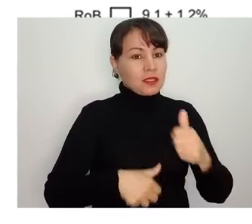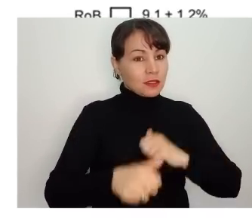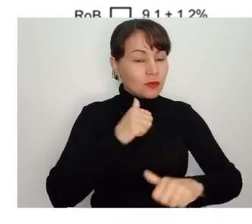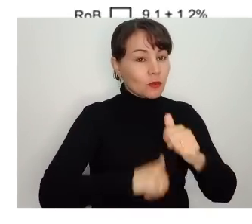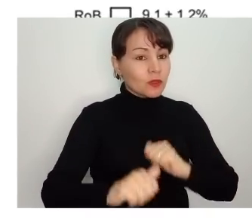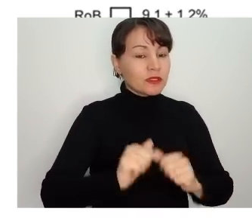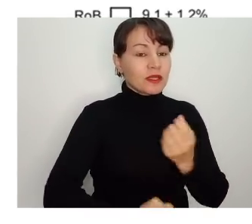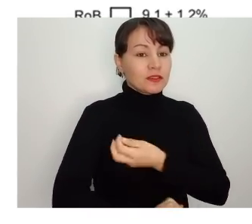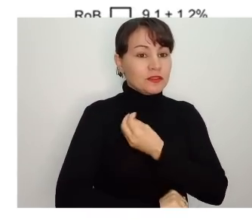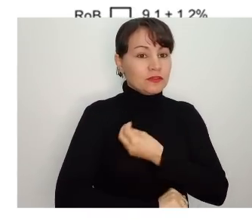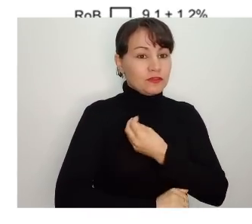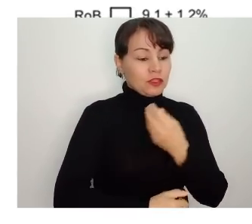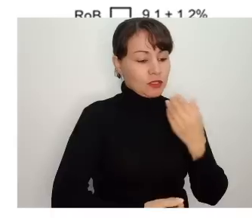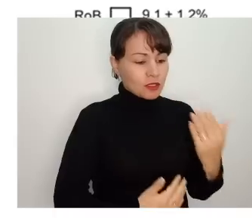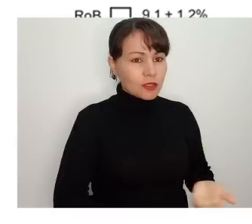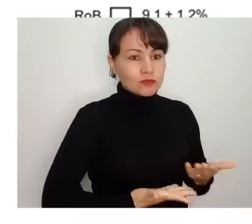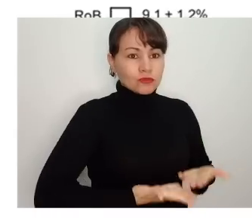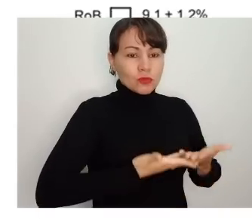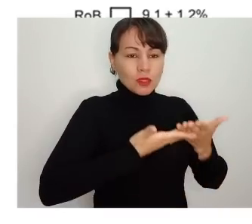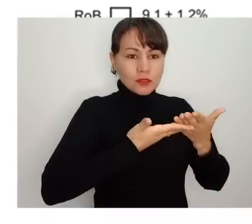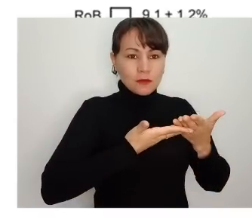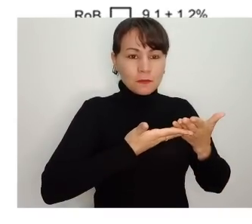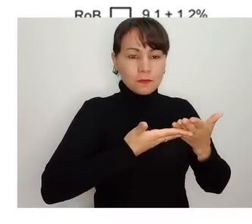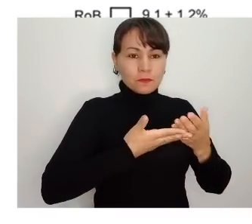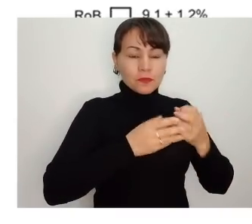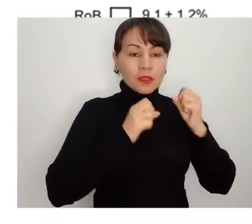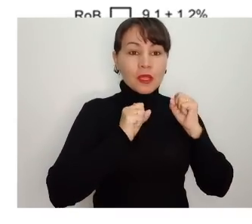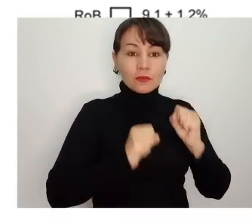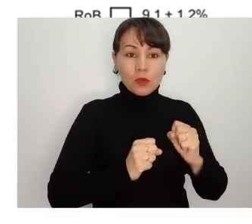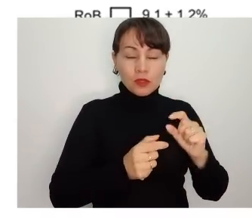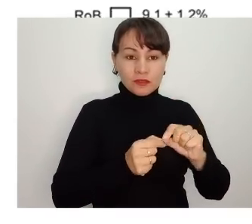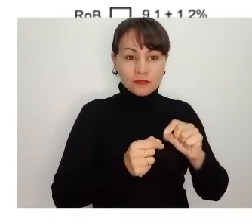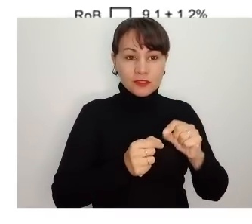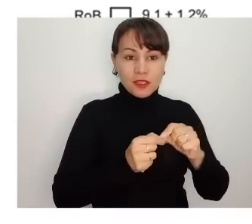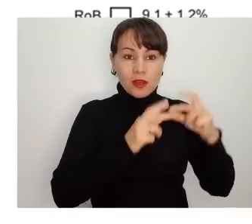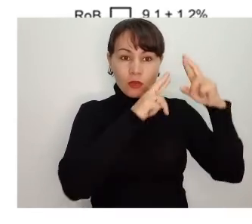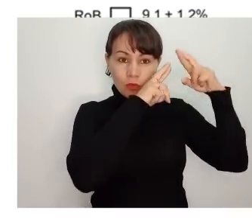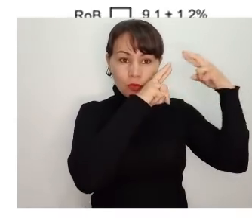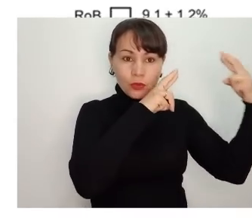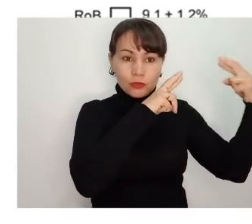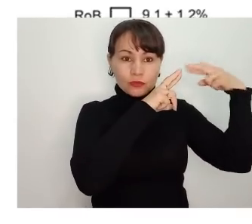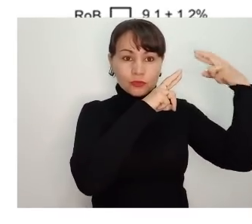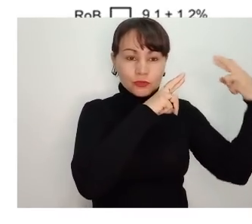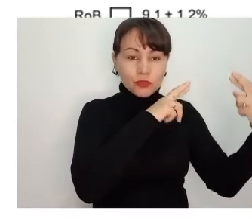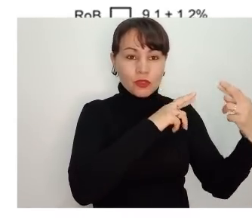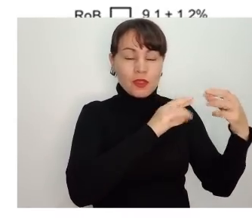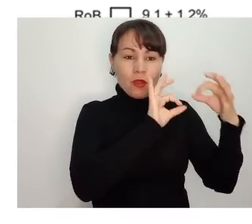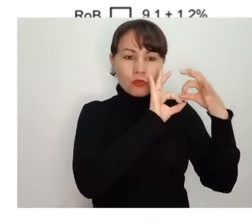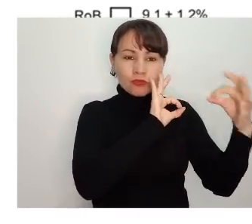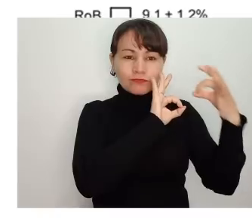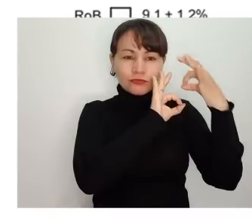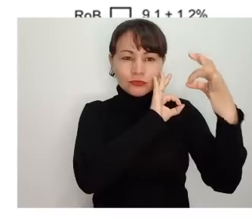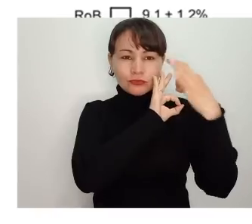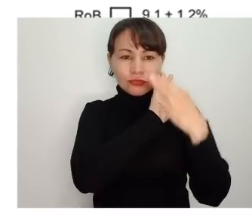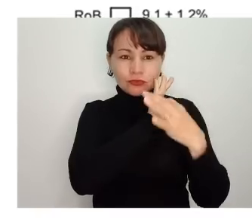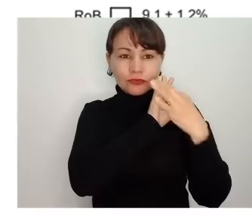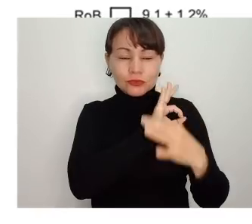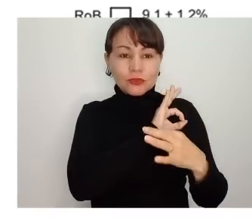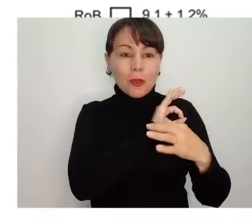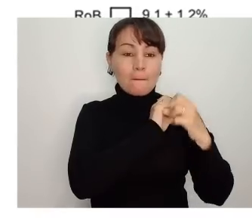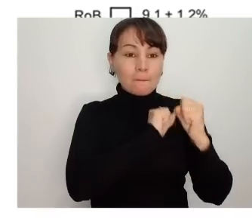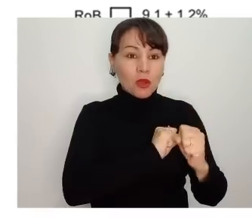cada um e dependendo da estimulação, elas fazem sinapses. Então, essas